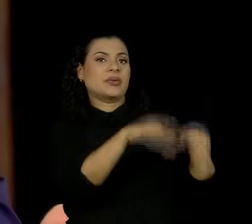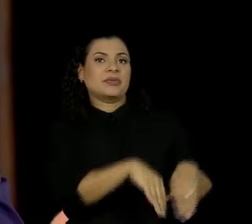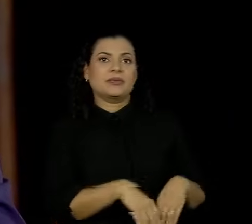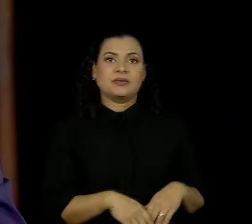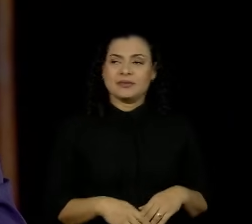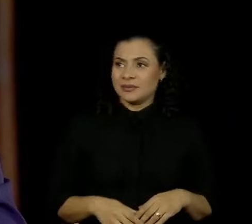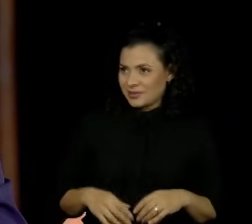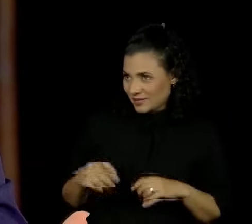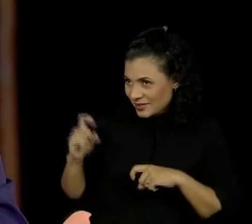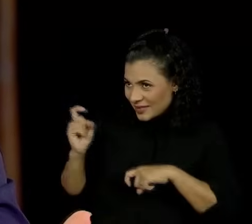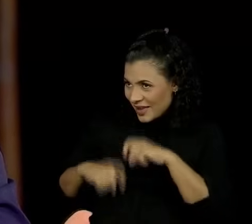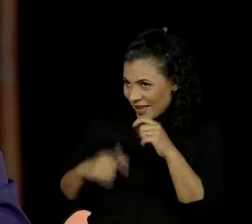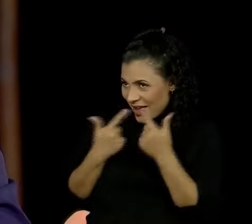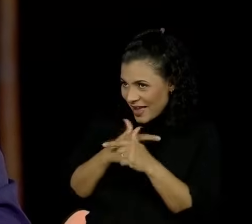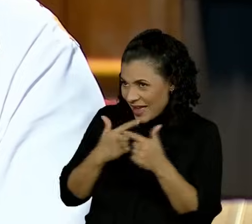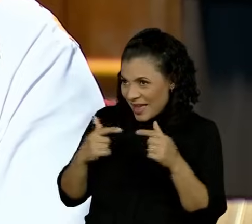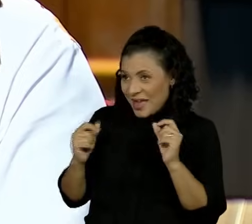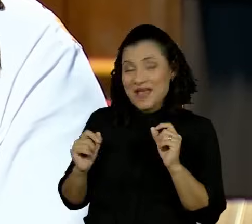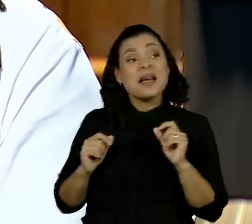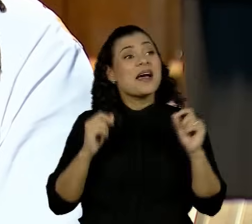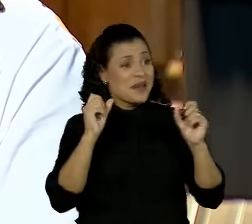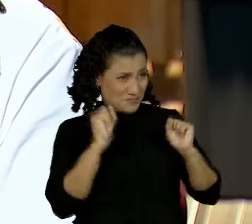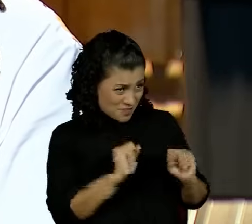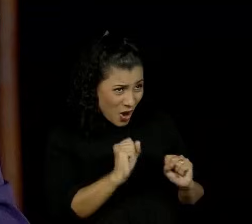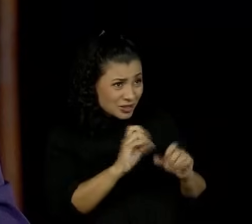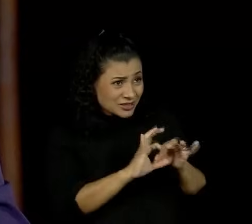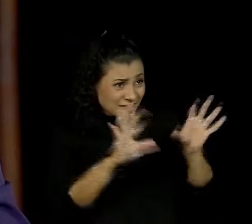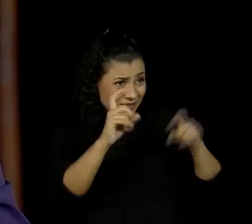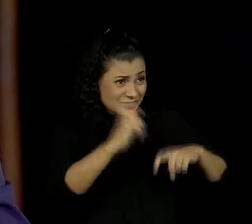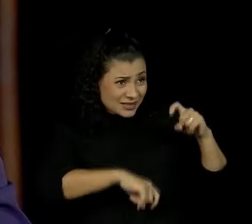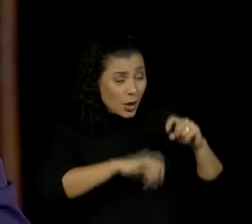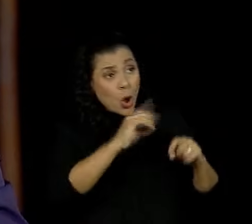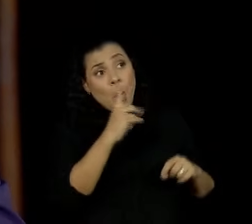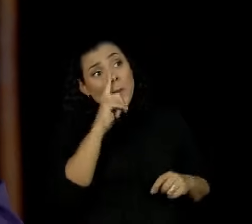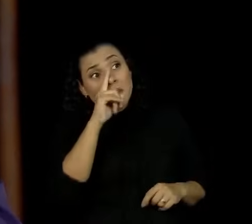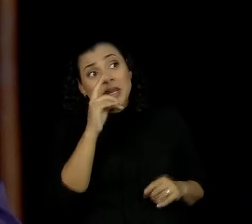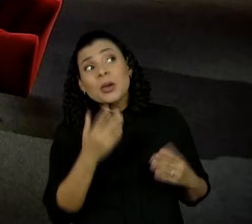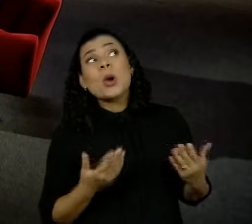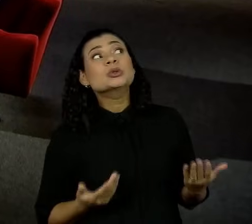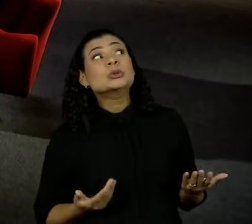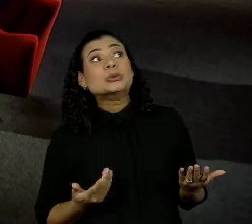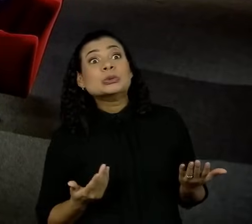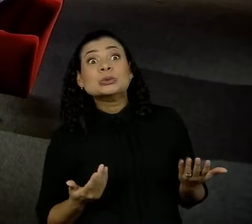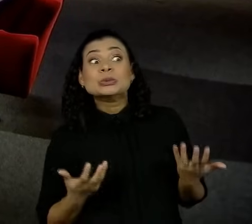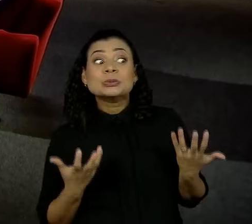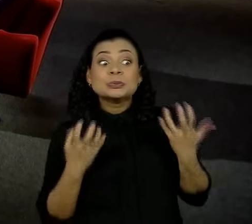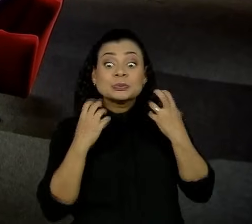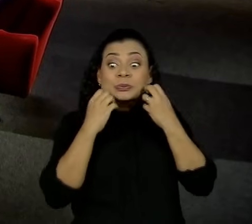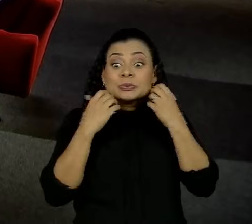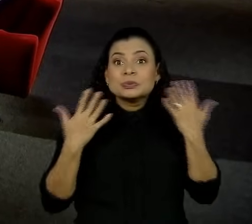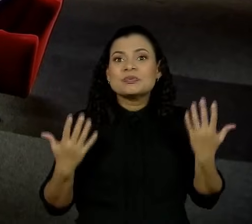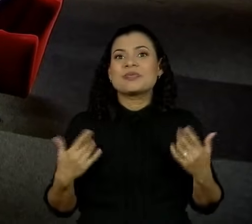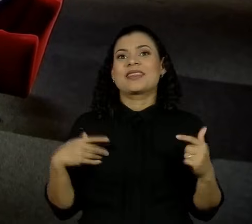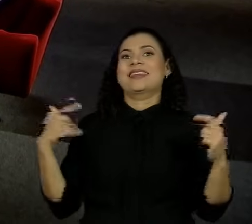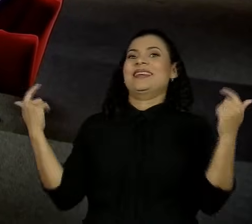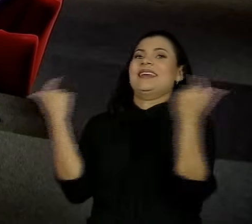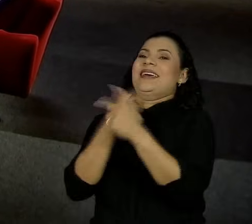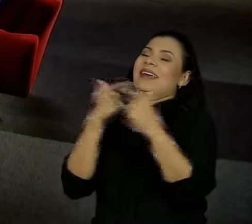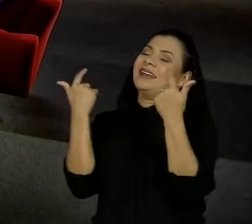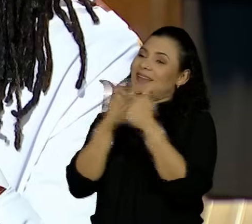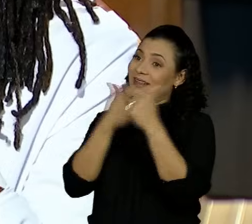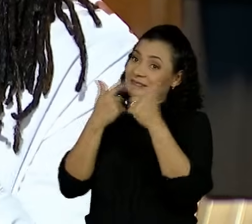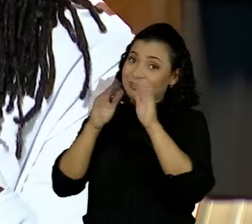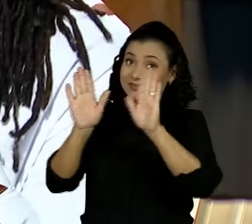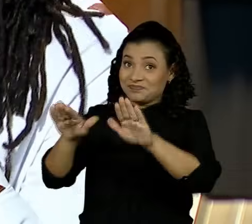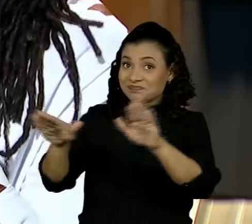Velho pode fazer sexo? Olha, Ou é perigoso? Ou pode dar uma cãibra? olha,